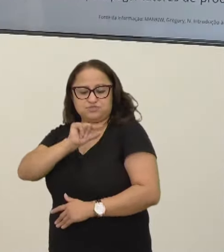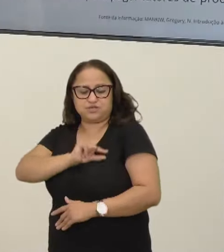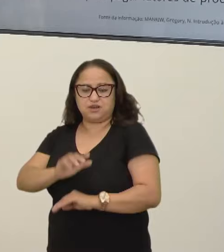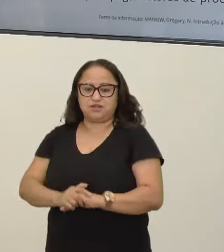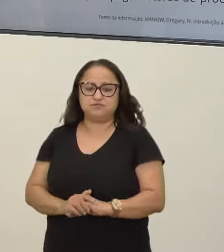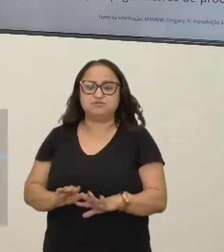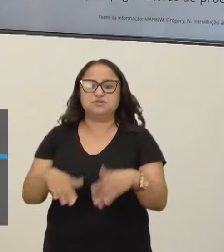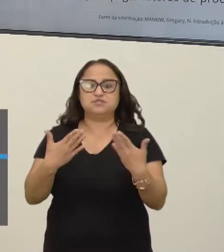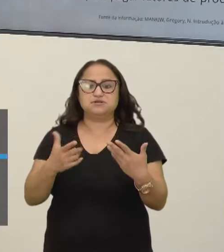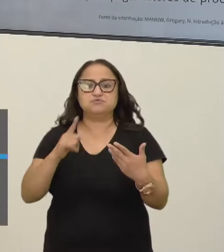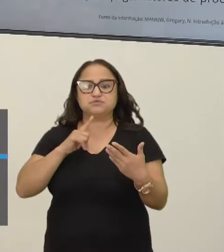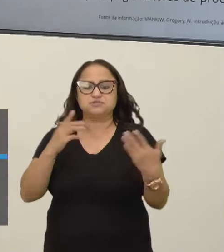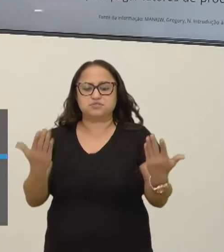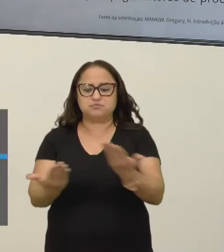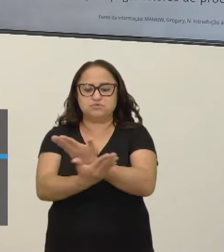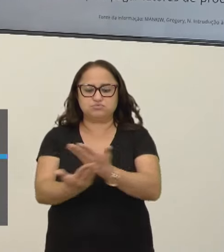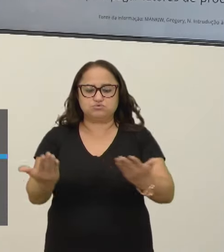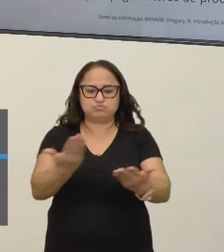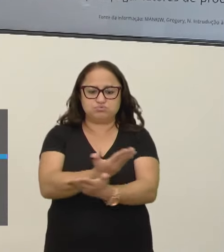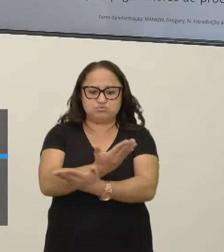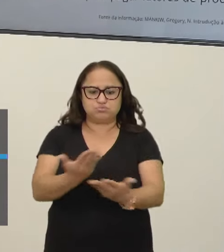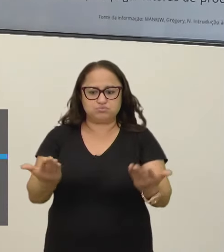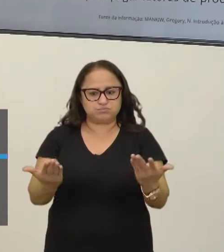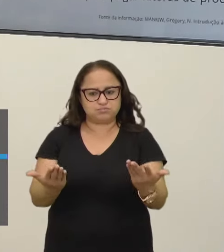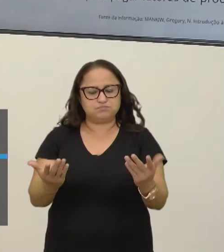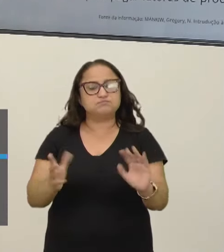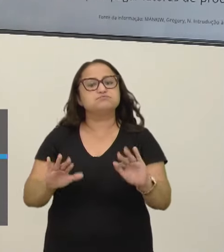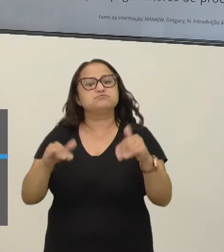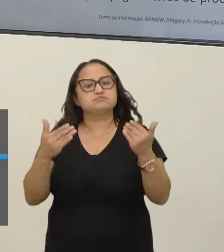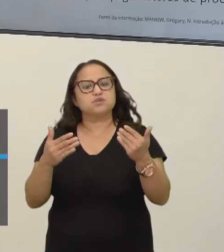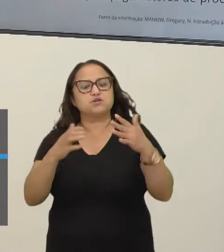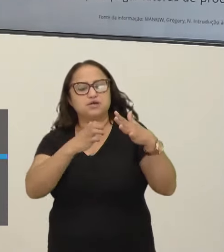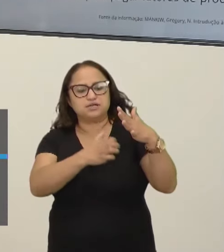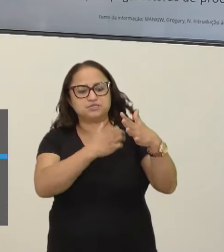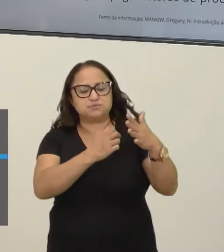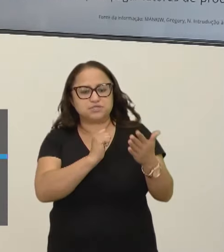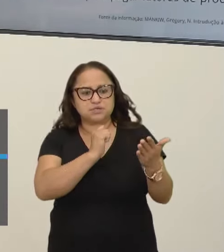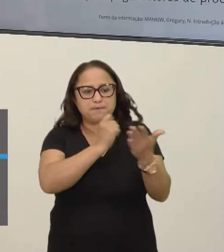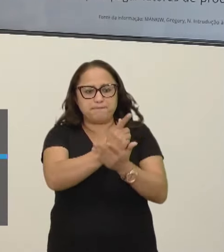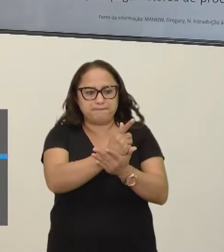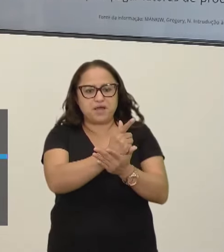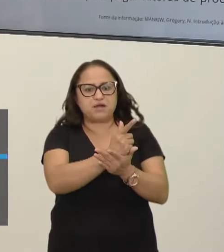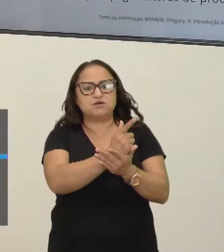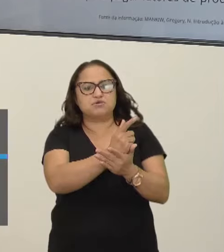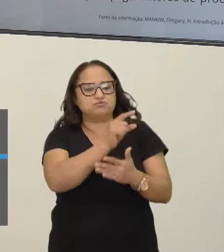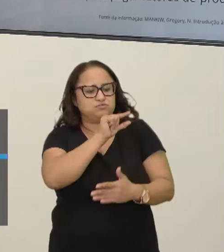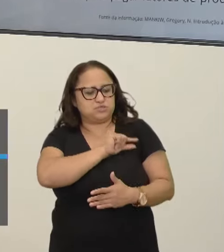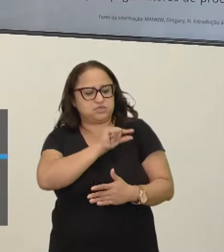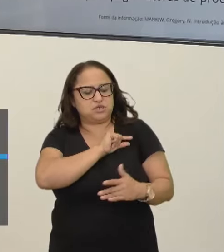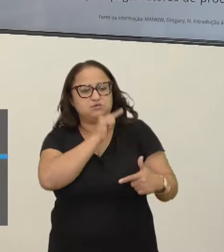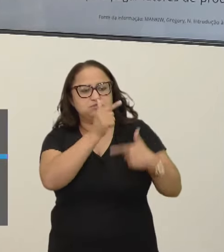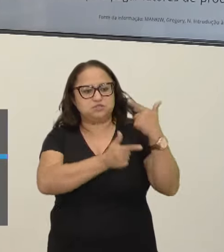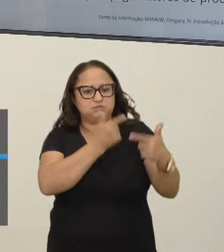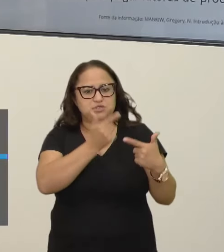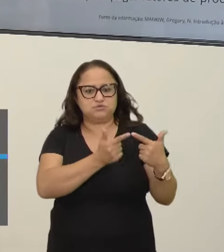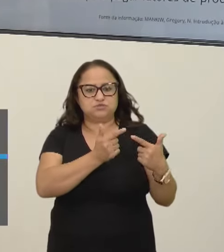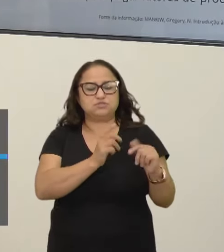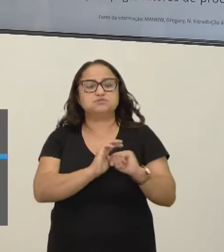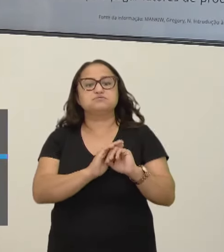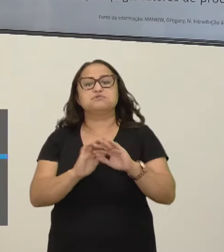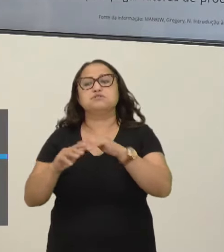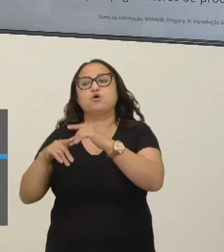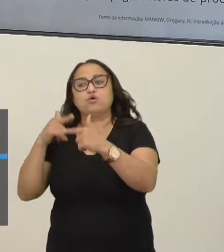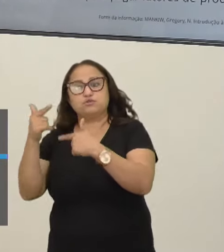falou. Ele se retroalimenta. As empresas pagam os salários dos trabalhadores e os trabalhadores consomem o que as